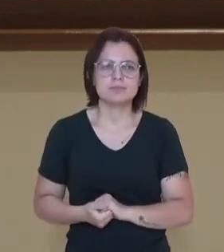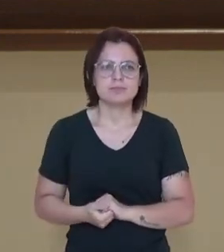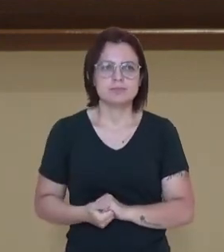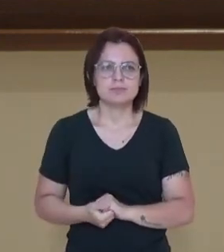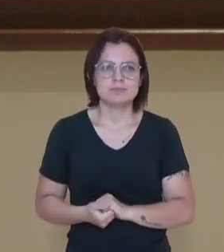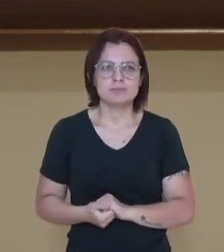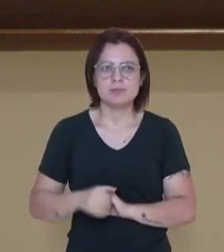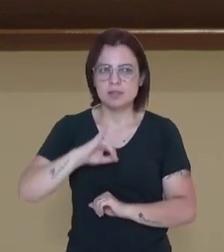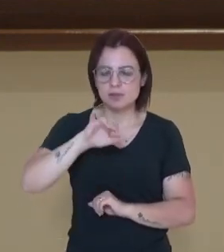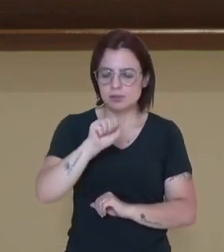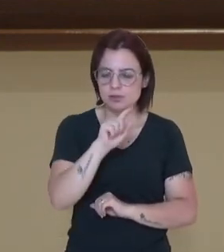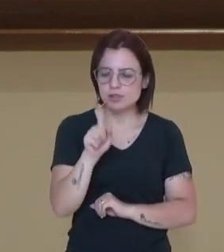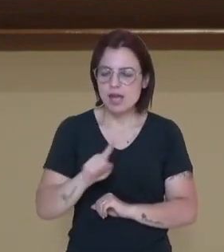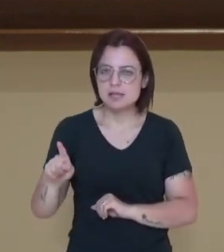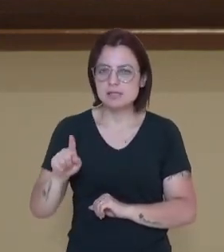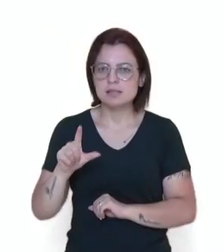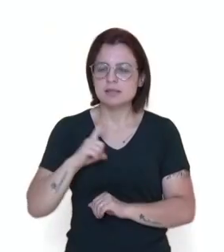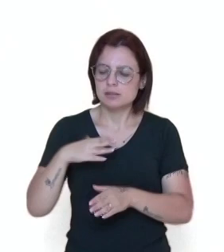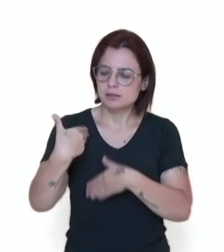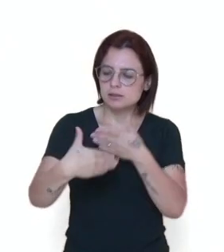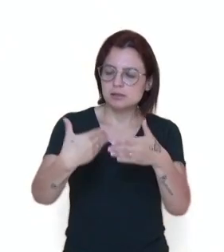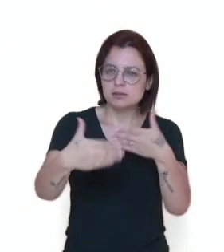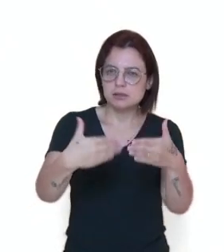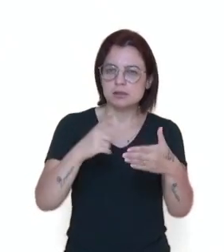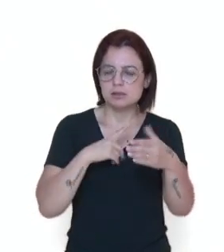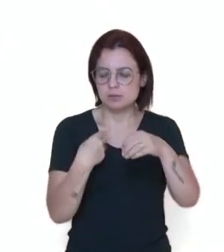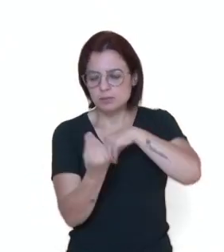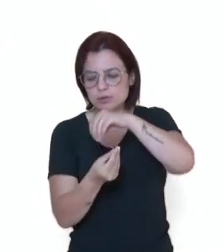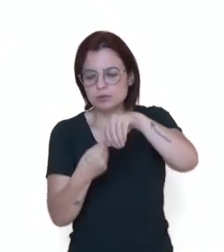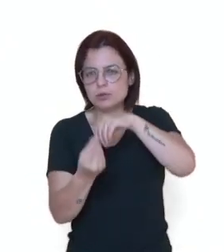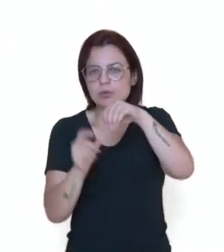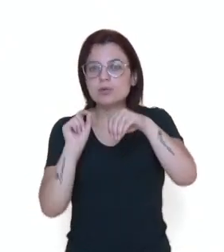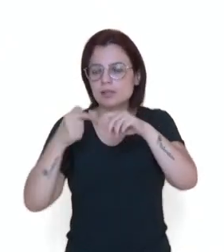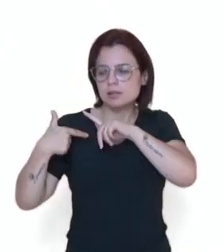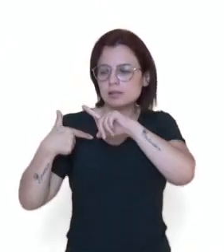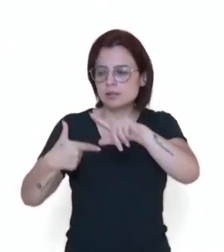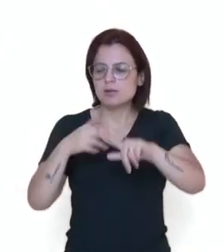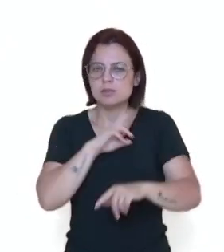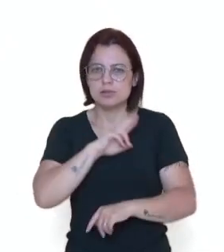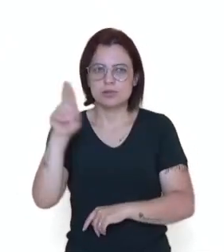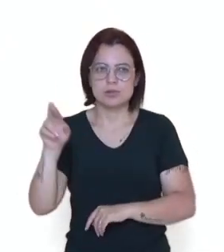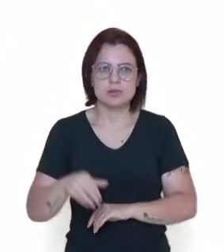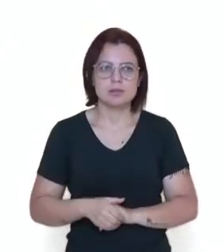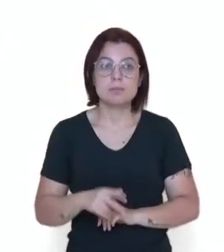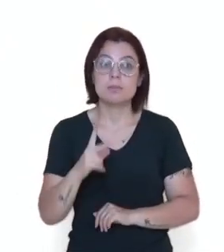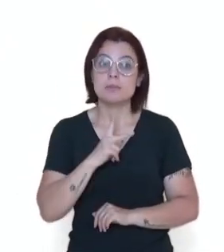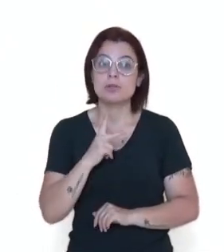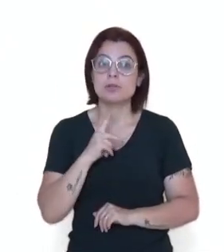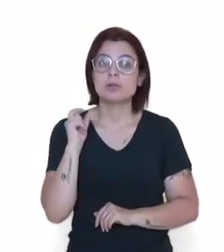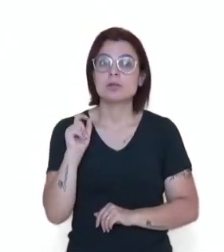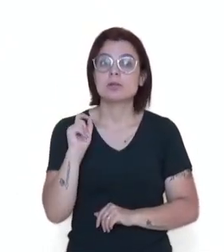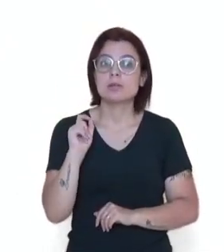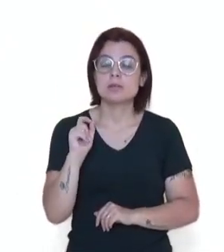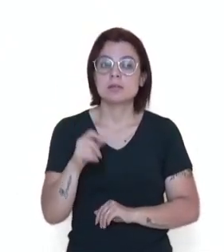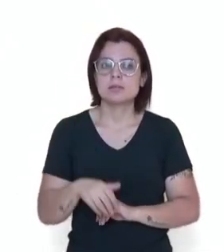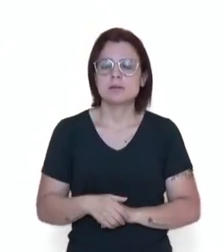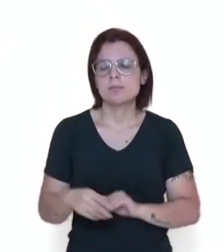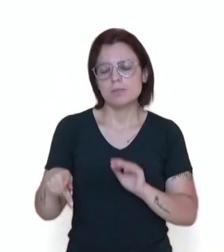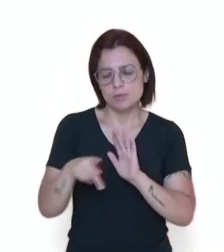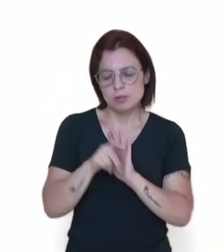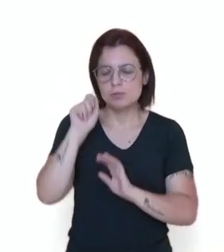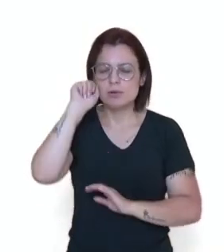O jazz se desenvolveu com a mistura de várias tradições religiosas, em particular a